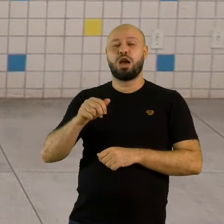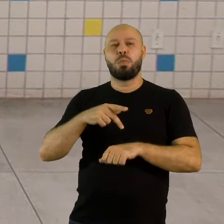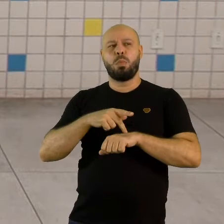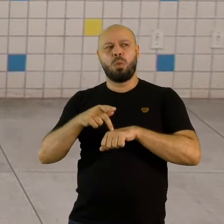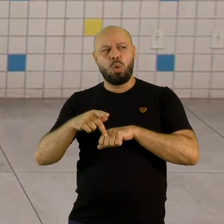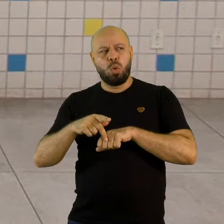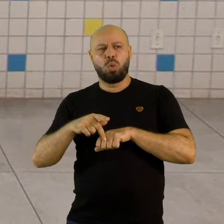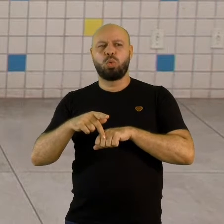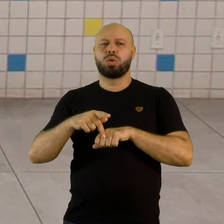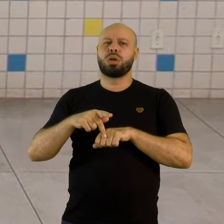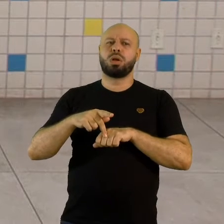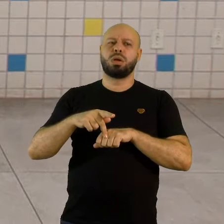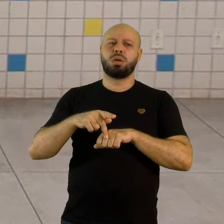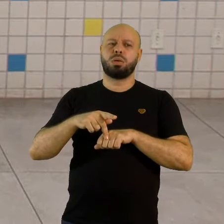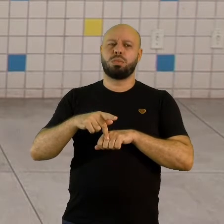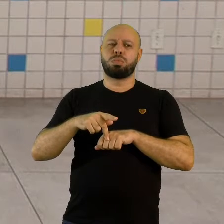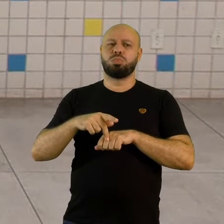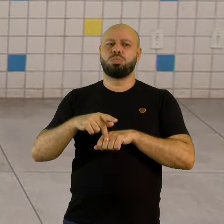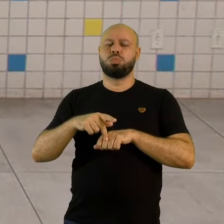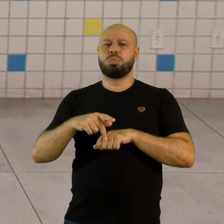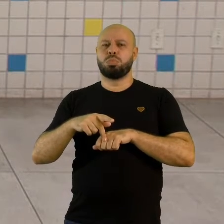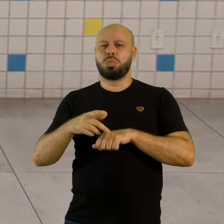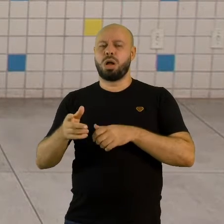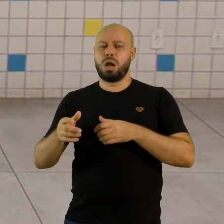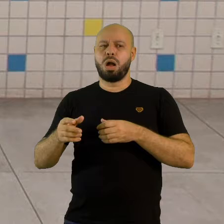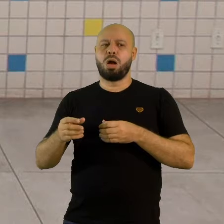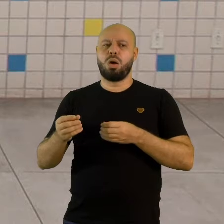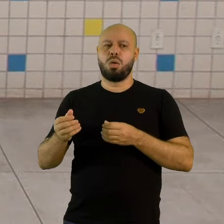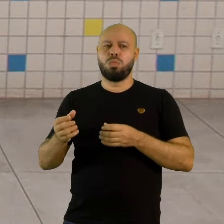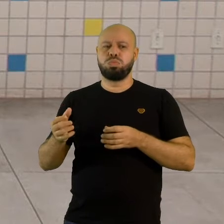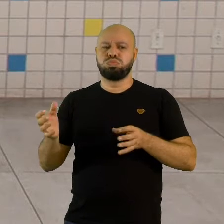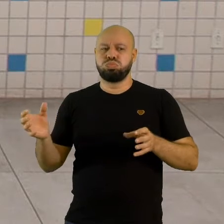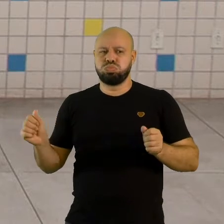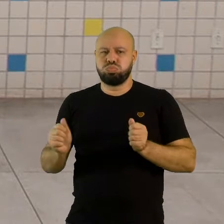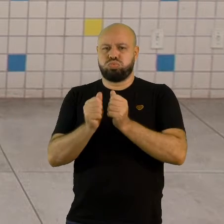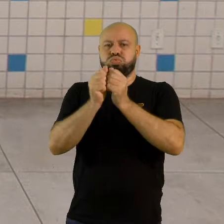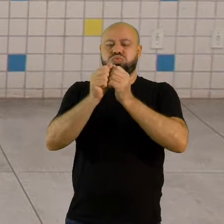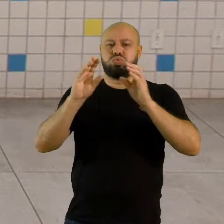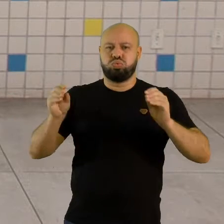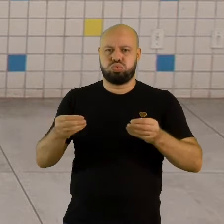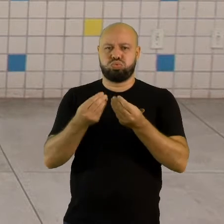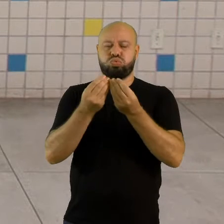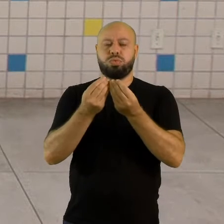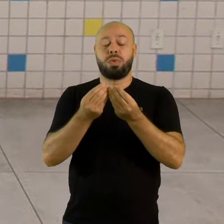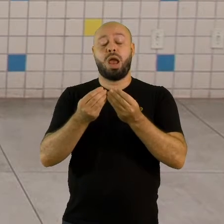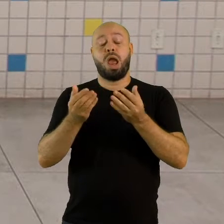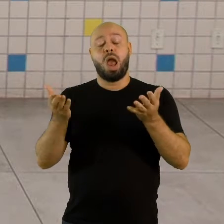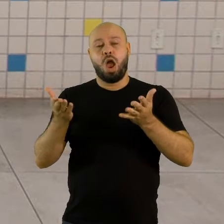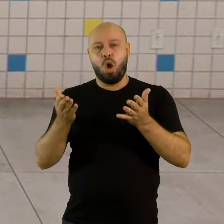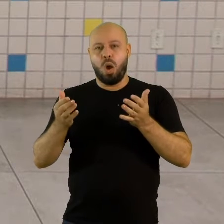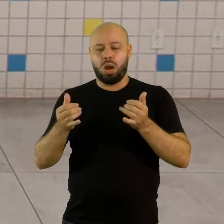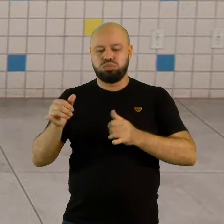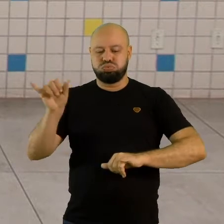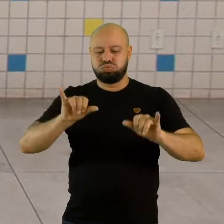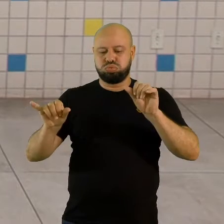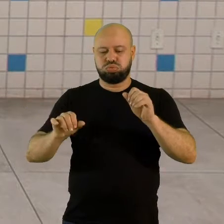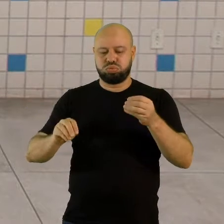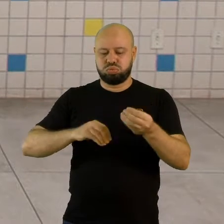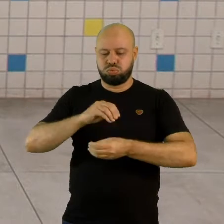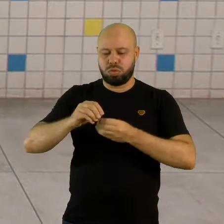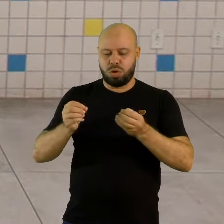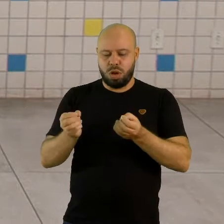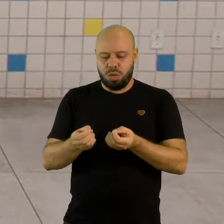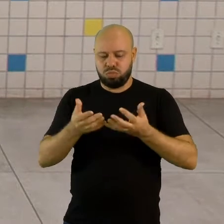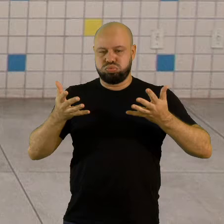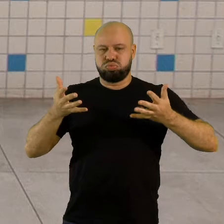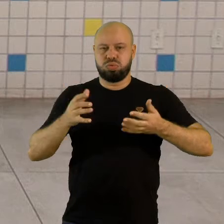puras, substâncias compostas. Hoje nós vamos ver o que são reações químicas, tá? O